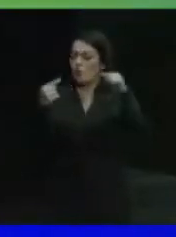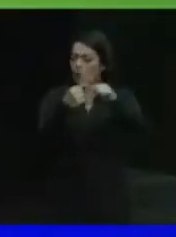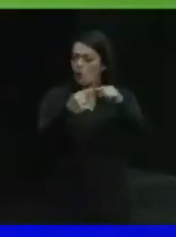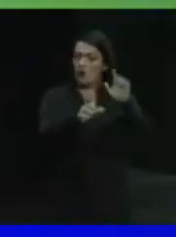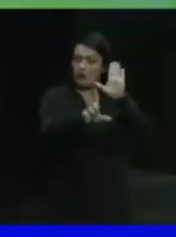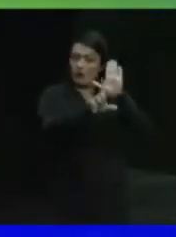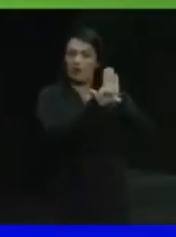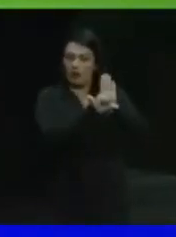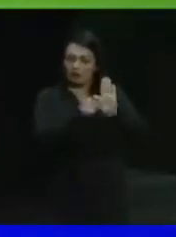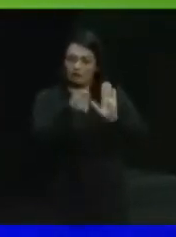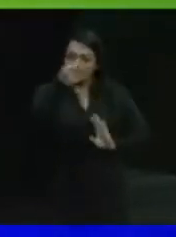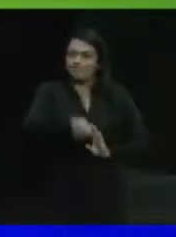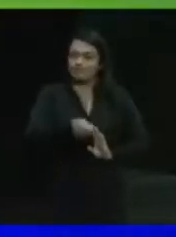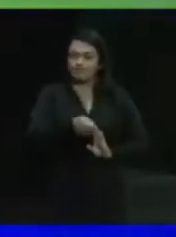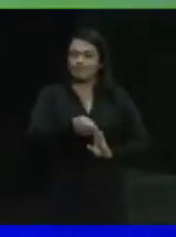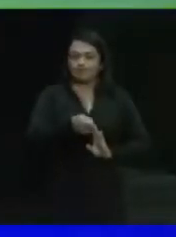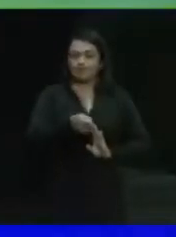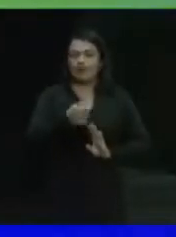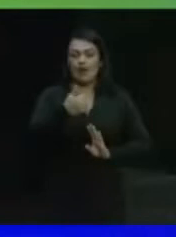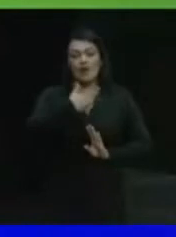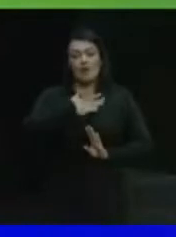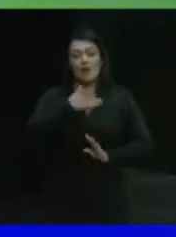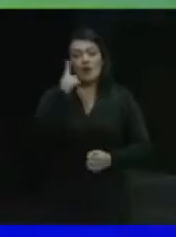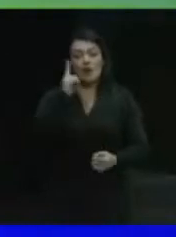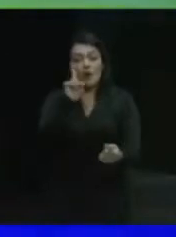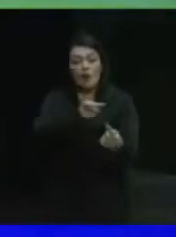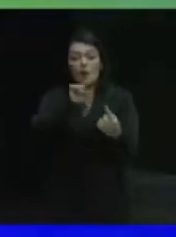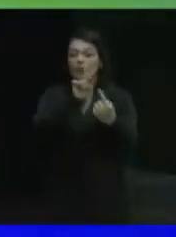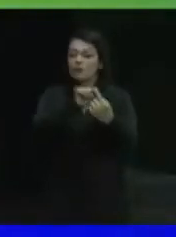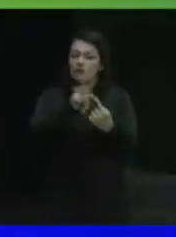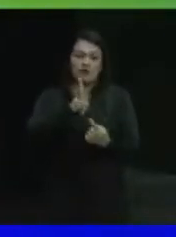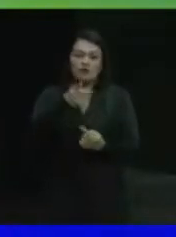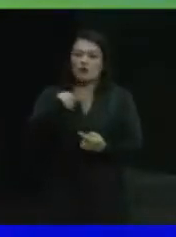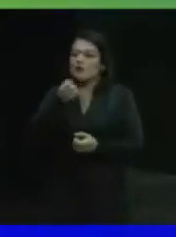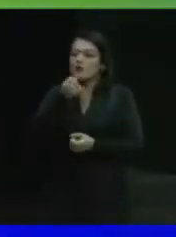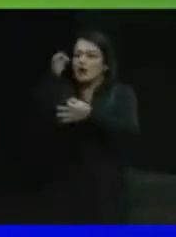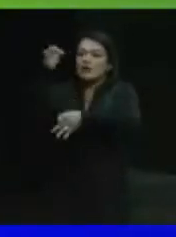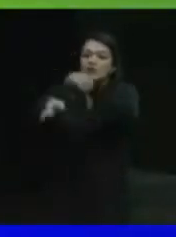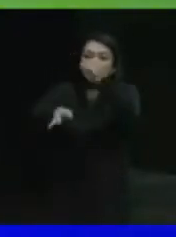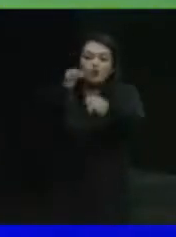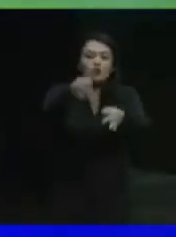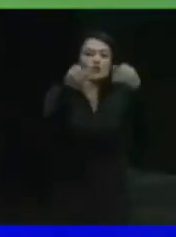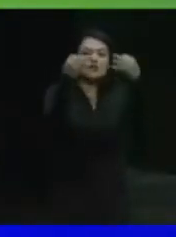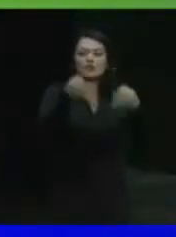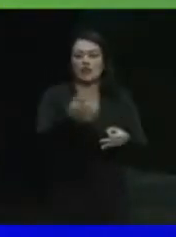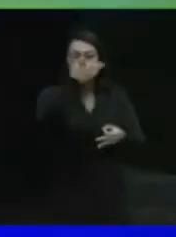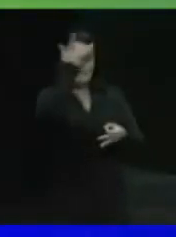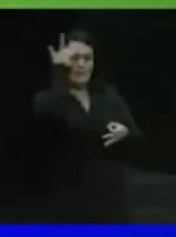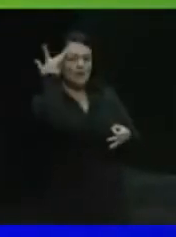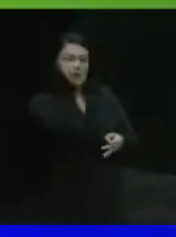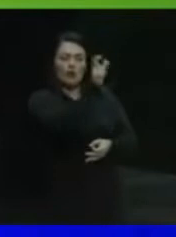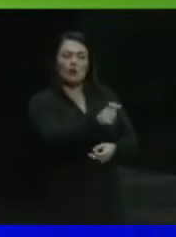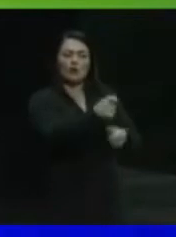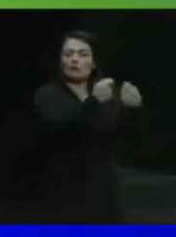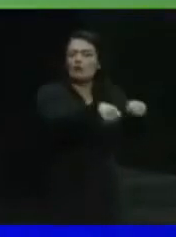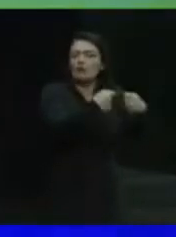Meu propósito sempre foi de ser justo com todos. Julguei casos de pessoas necessitadas